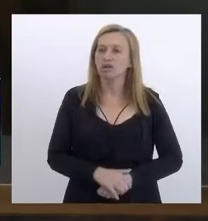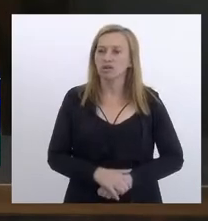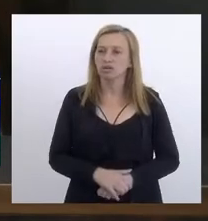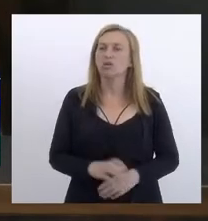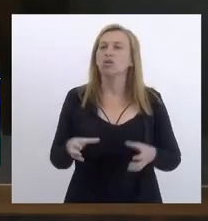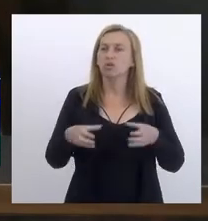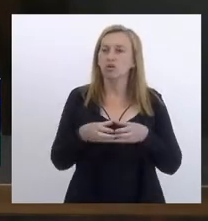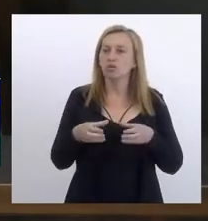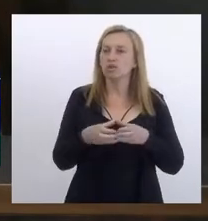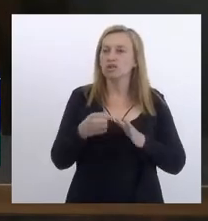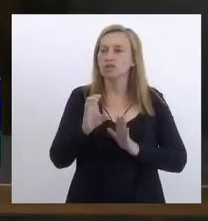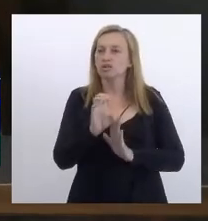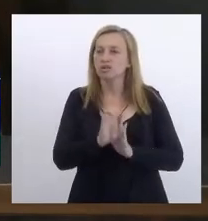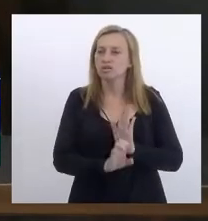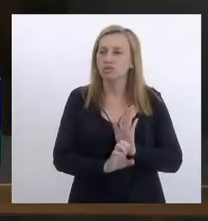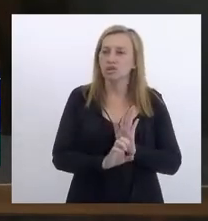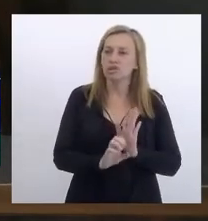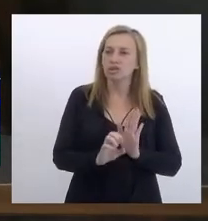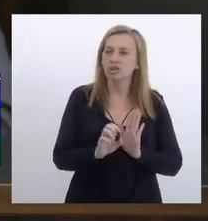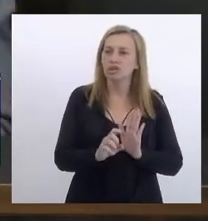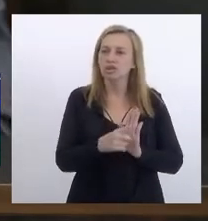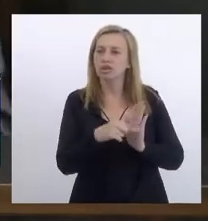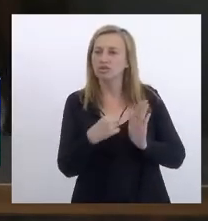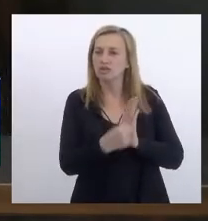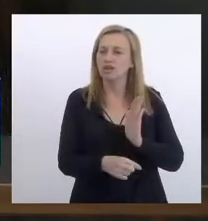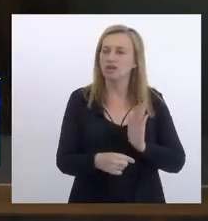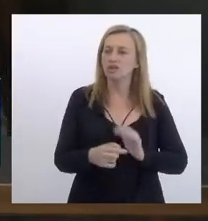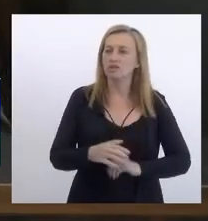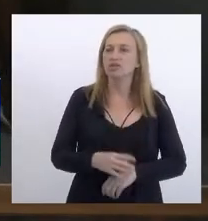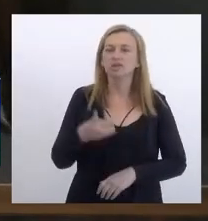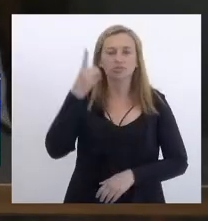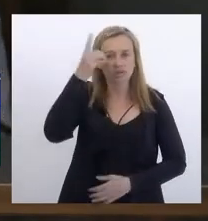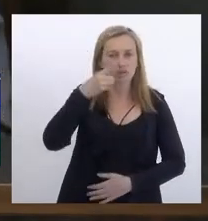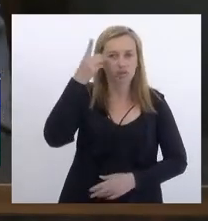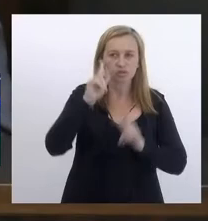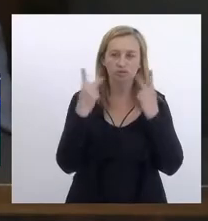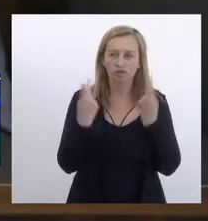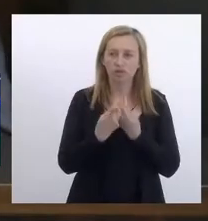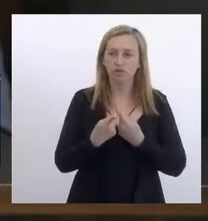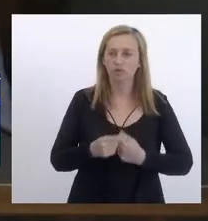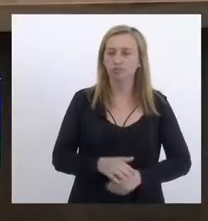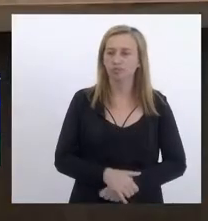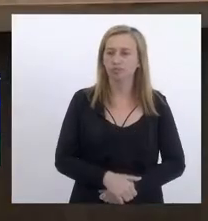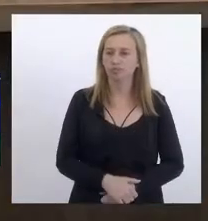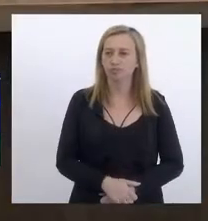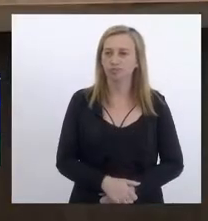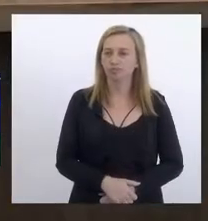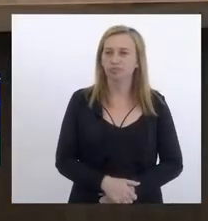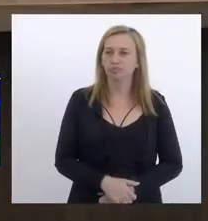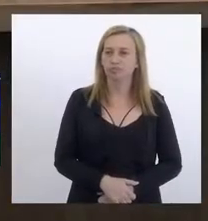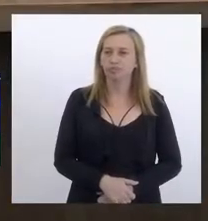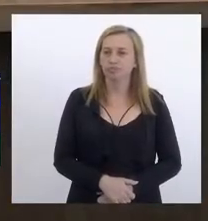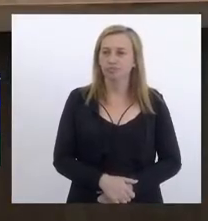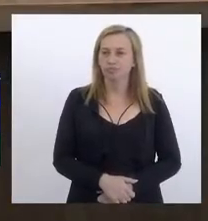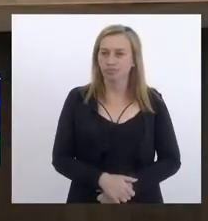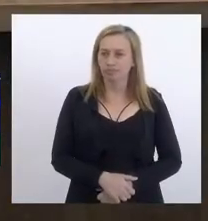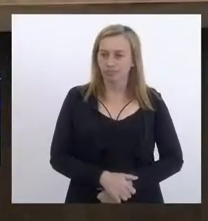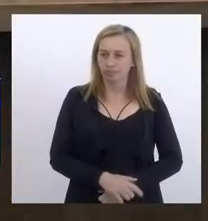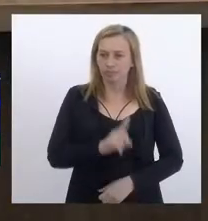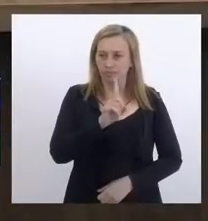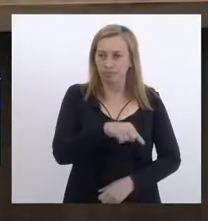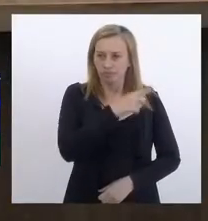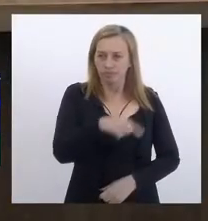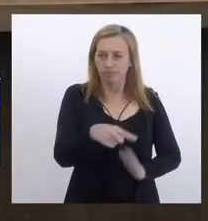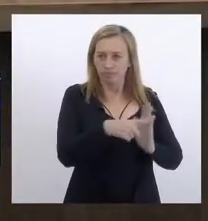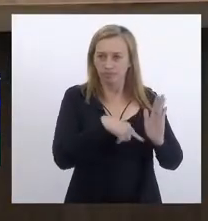a Comissão de Emendas Condicionais e Vetos. Para emitir parecer, deputado Wando Família. Presidente, parecer pela